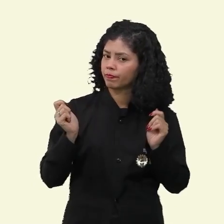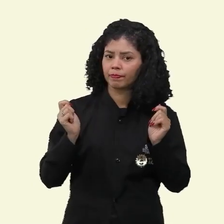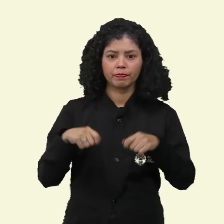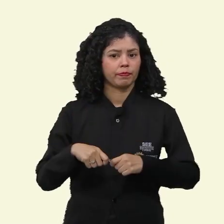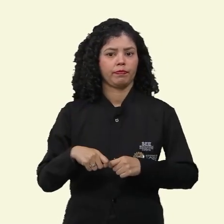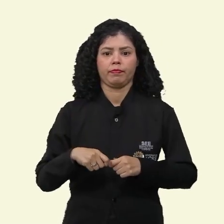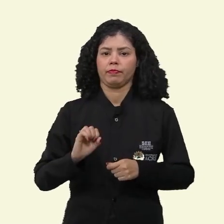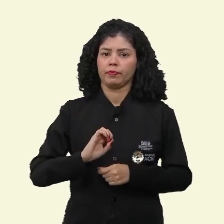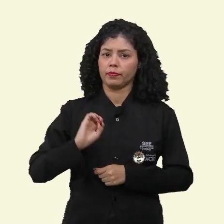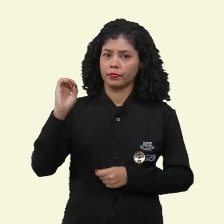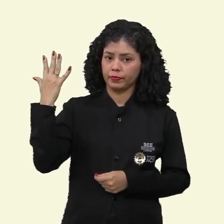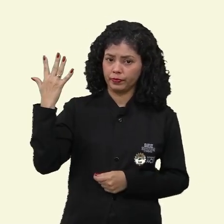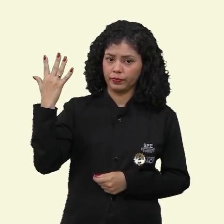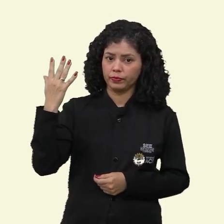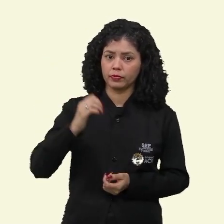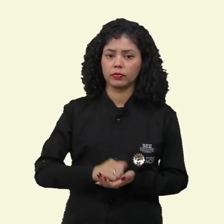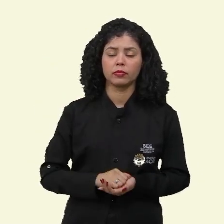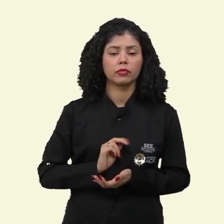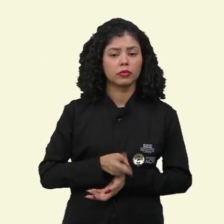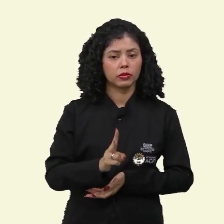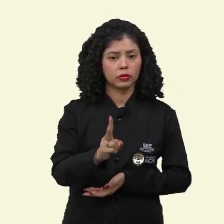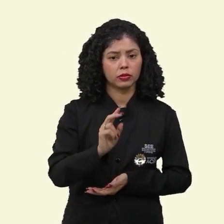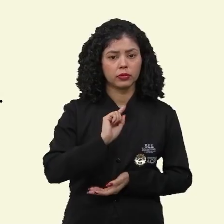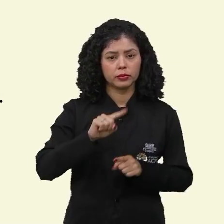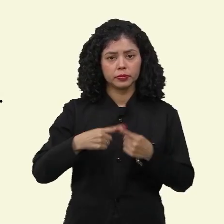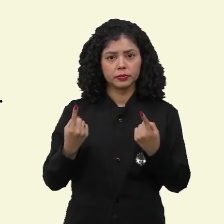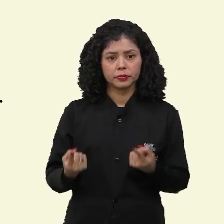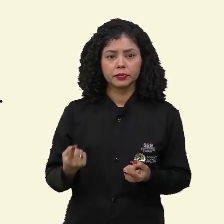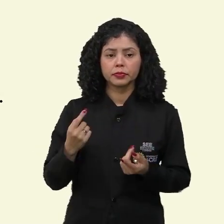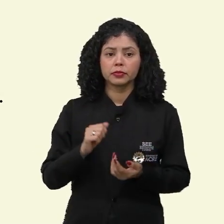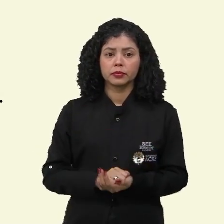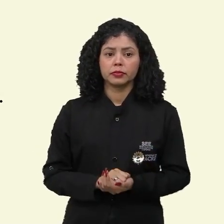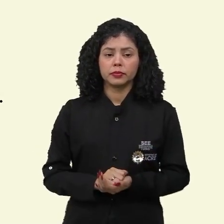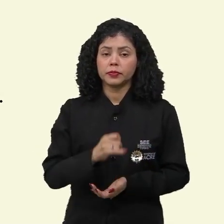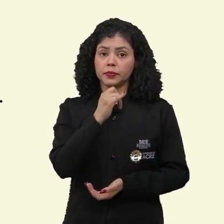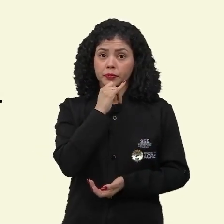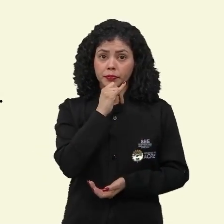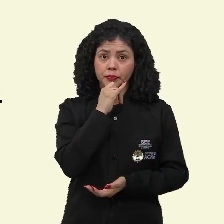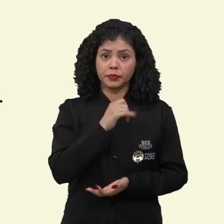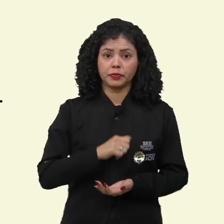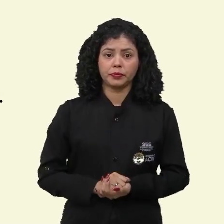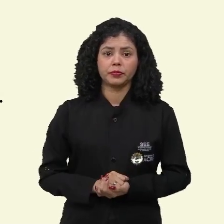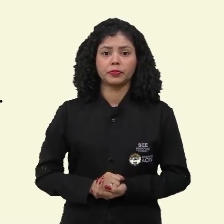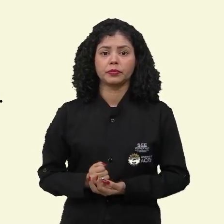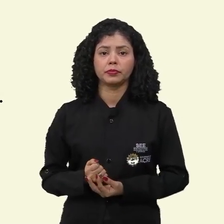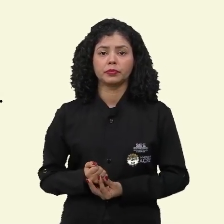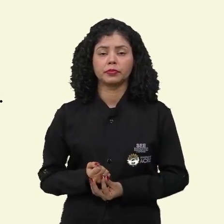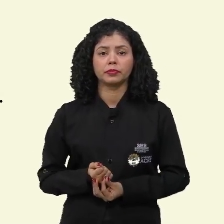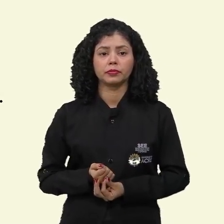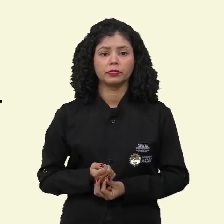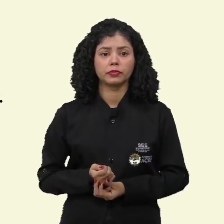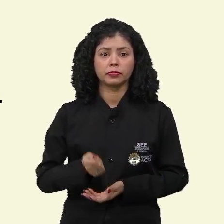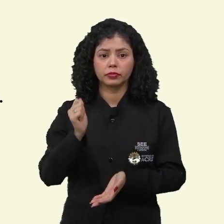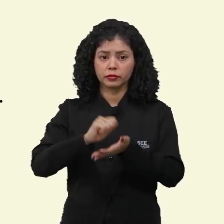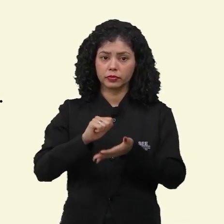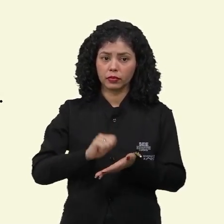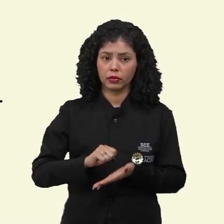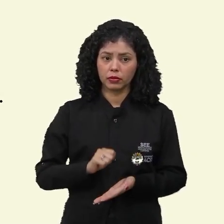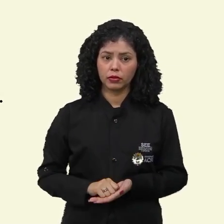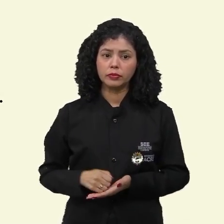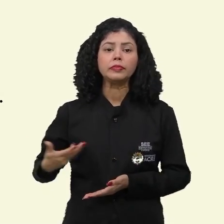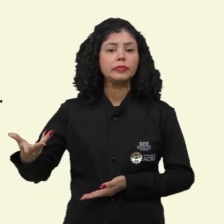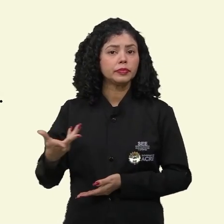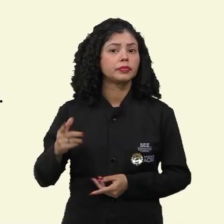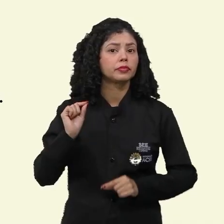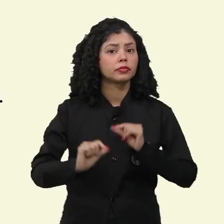possível acontecer. E vamos seguir para mais um exemplo. A gramática prescritiva, ela é baseada